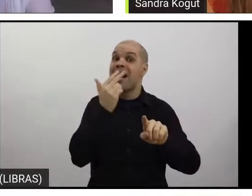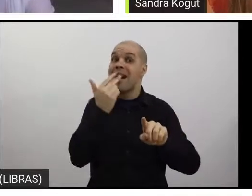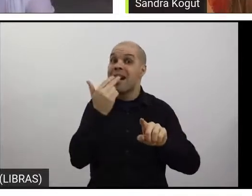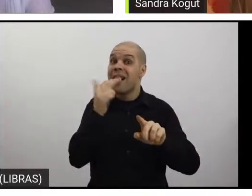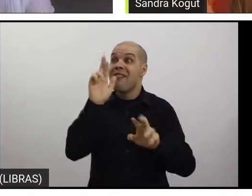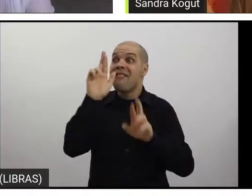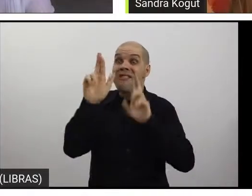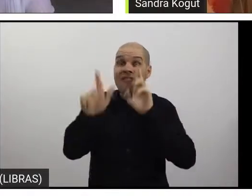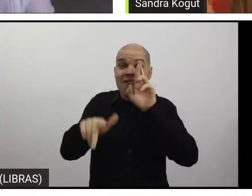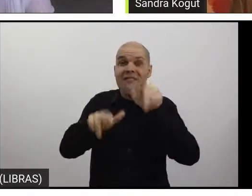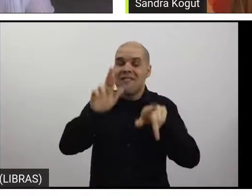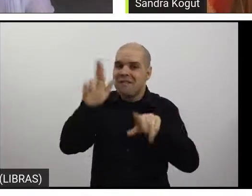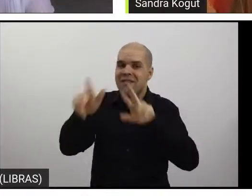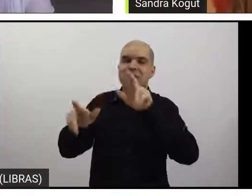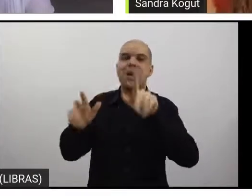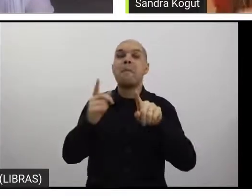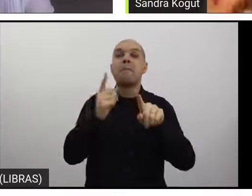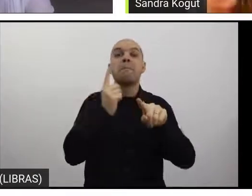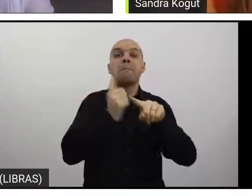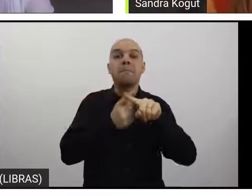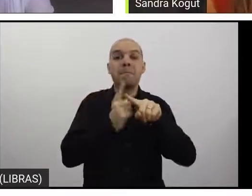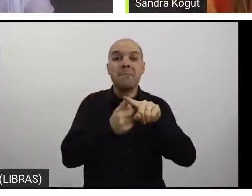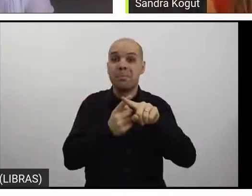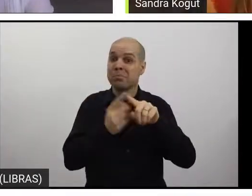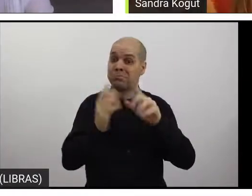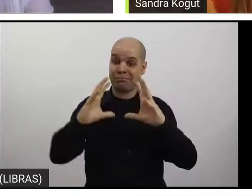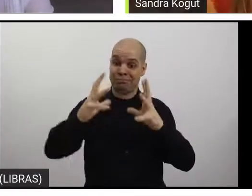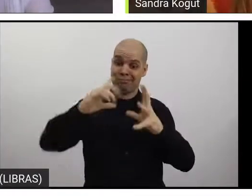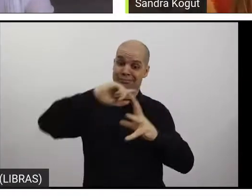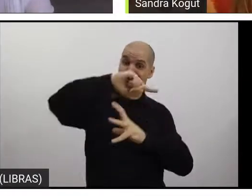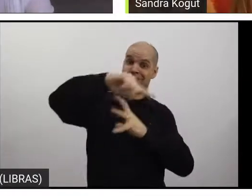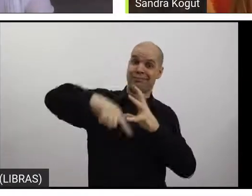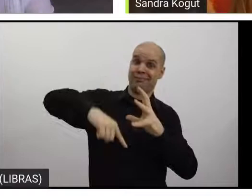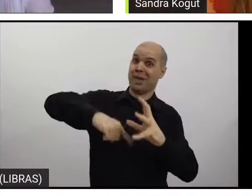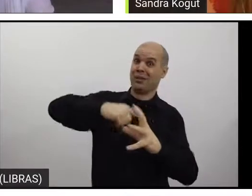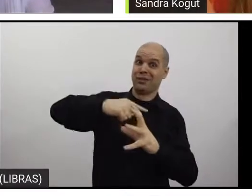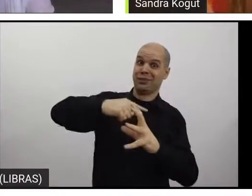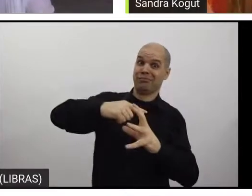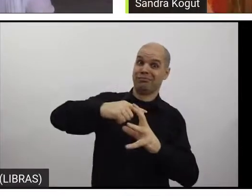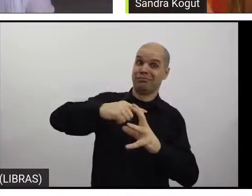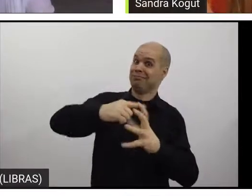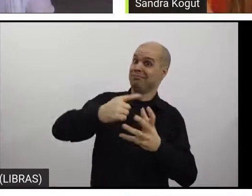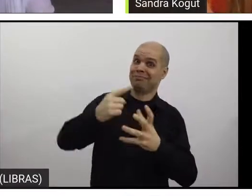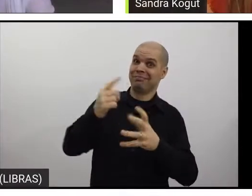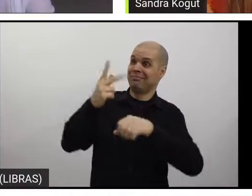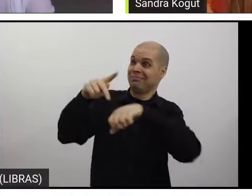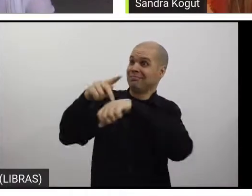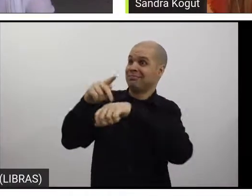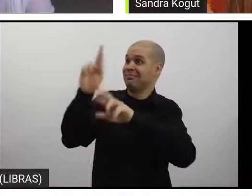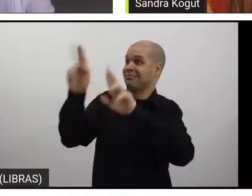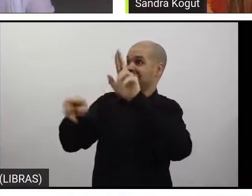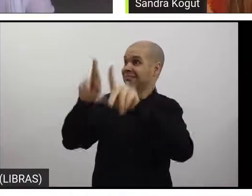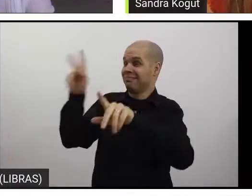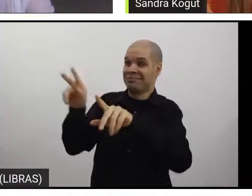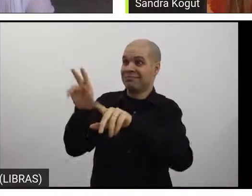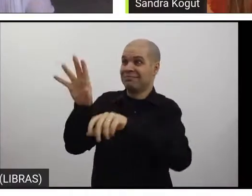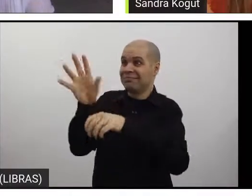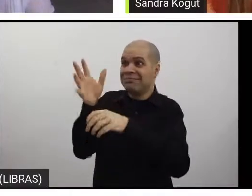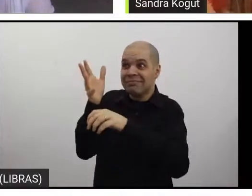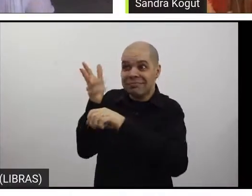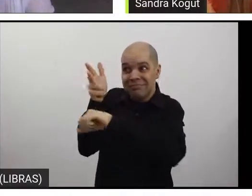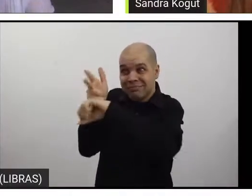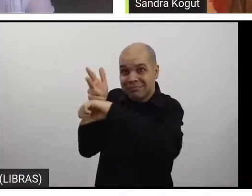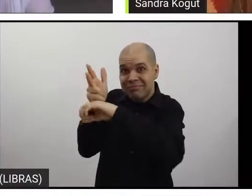Era um momento da globalização, né? Era a globalização, era a grande promessa. E, ao mesmo tempo,